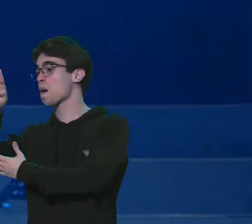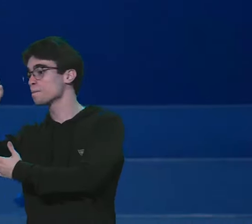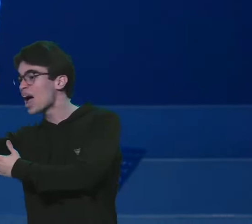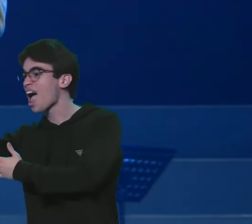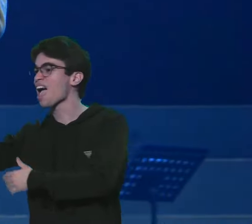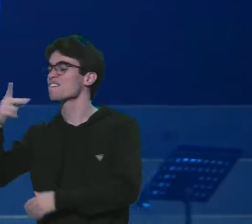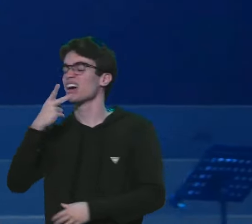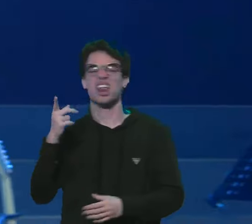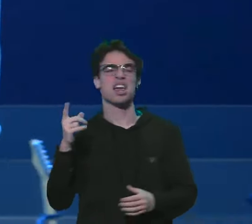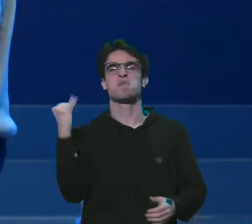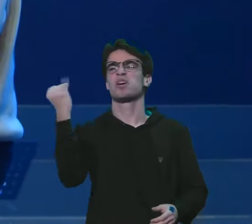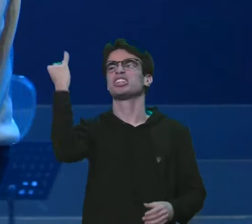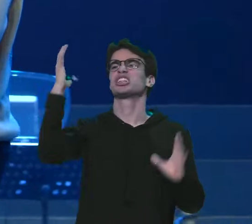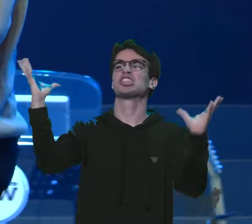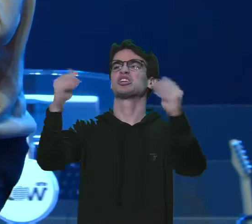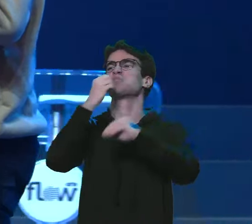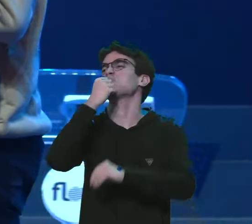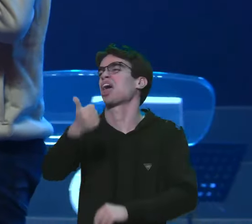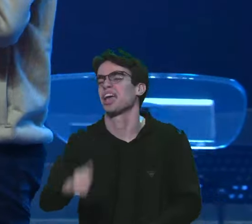bem, né?